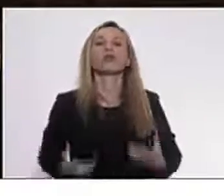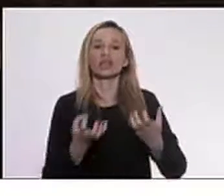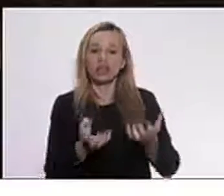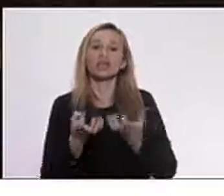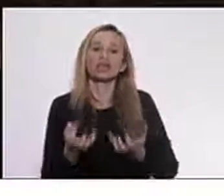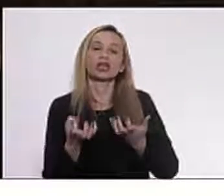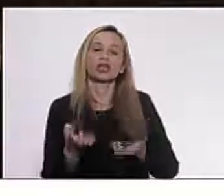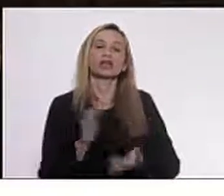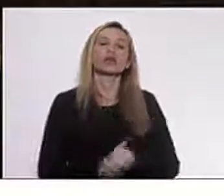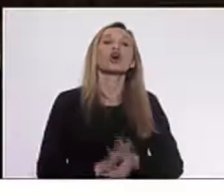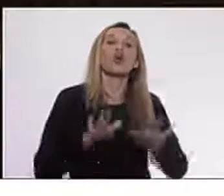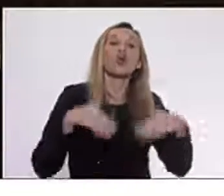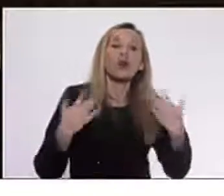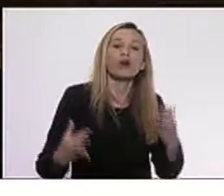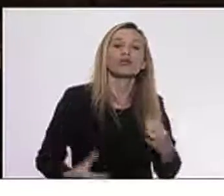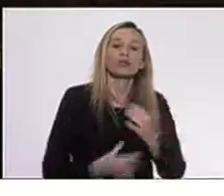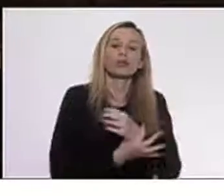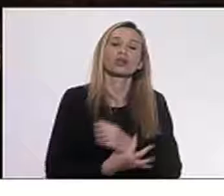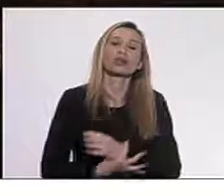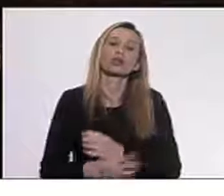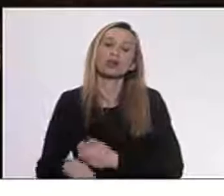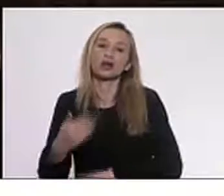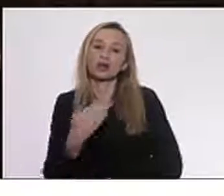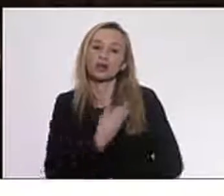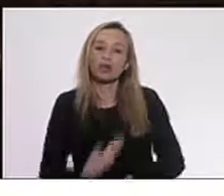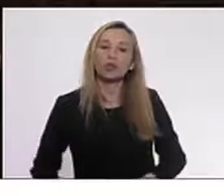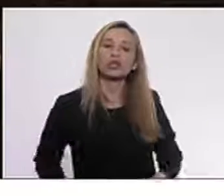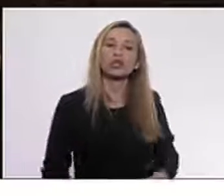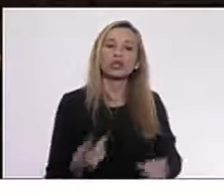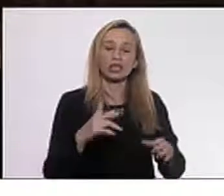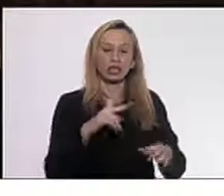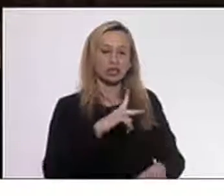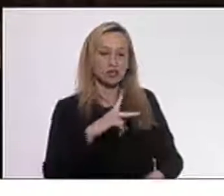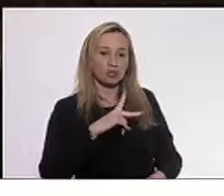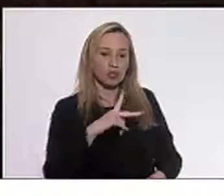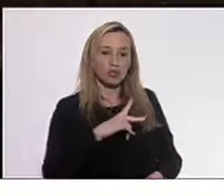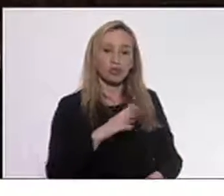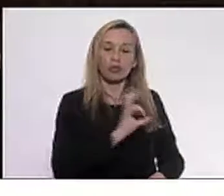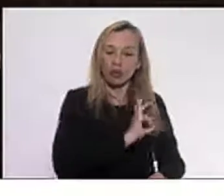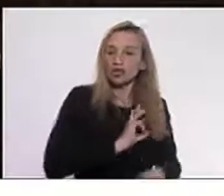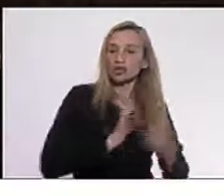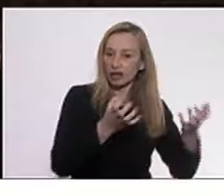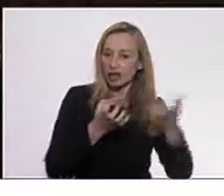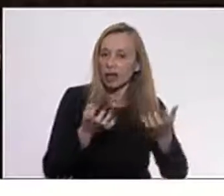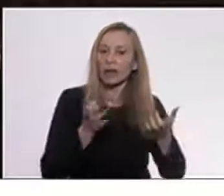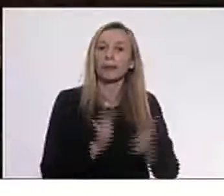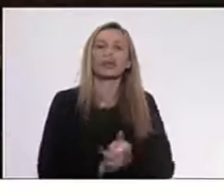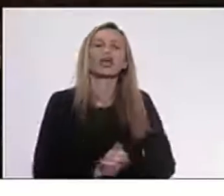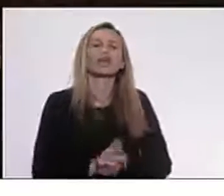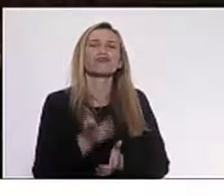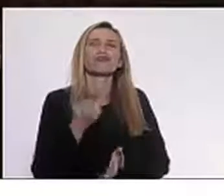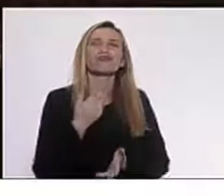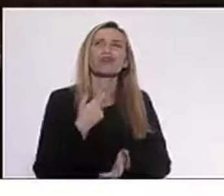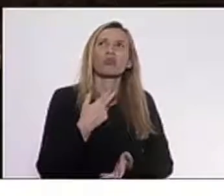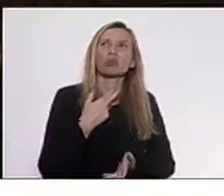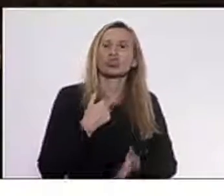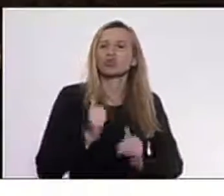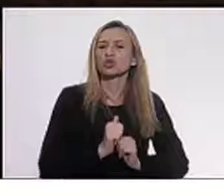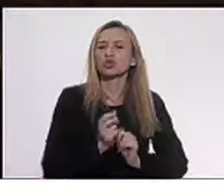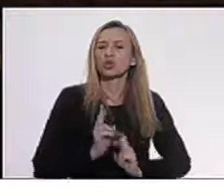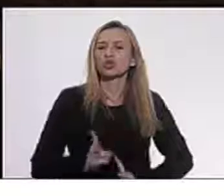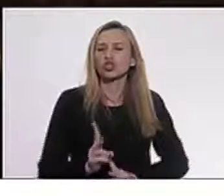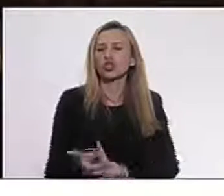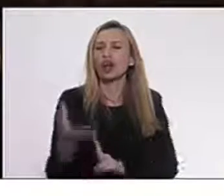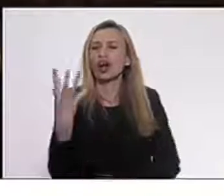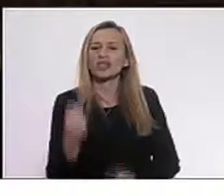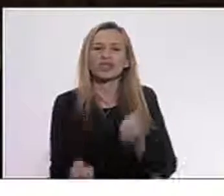qual segurança pública as próprias forças de segurança querem. Nós não podemos continuar